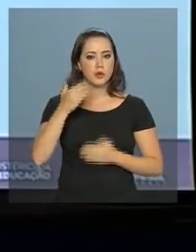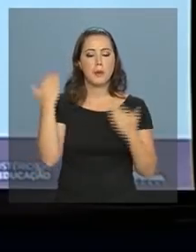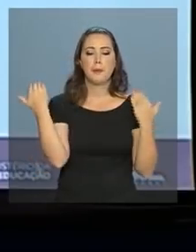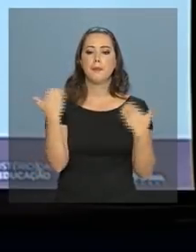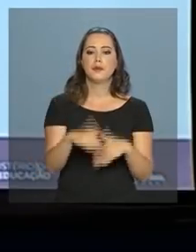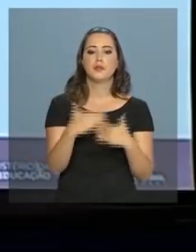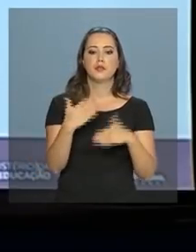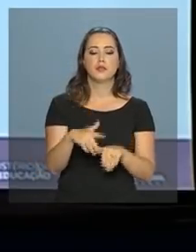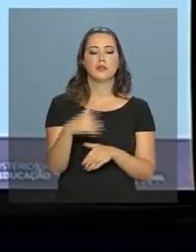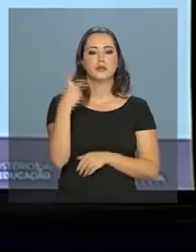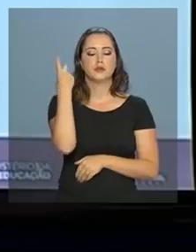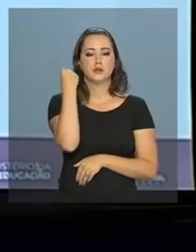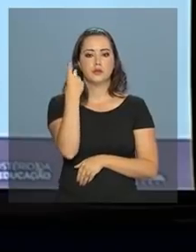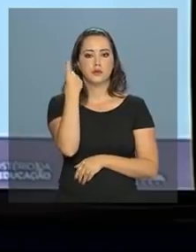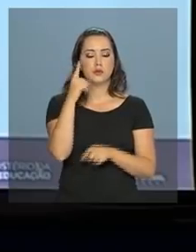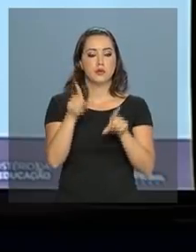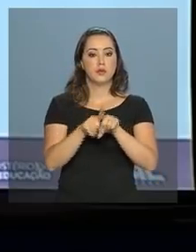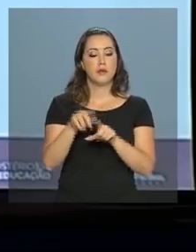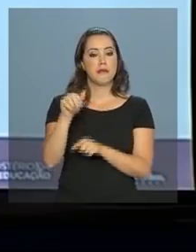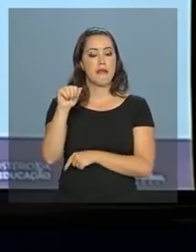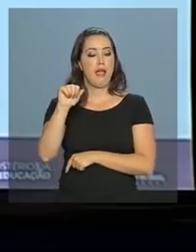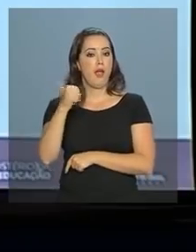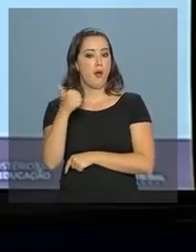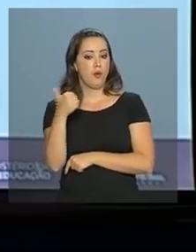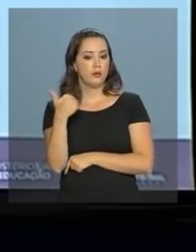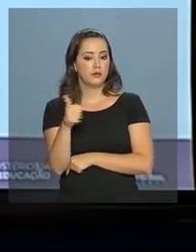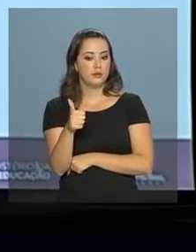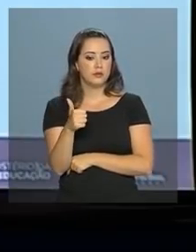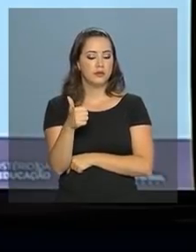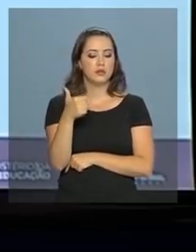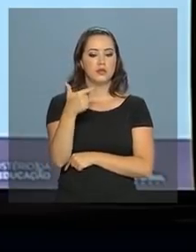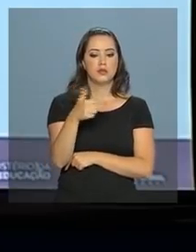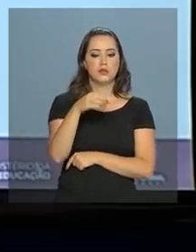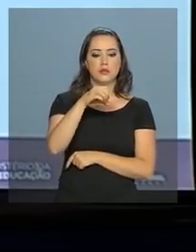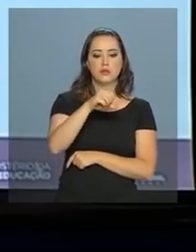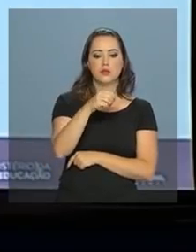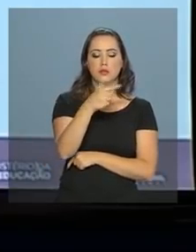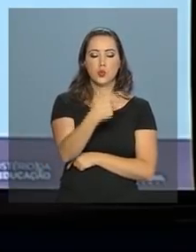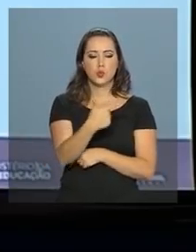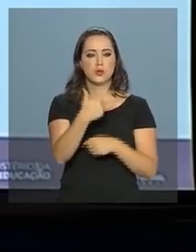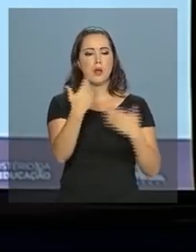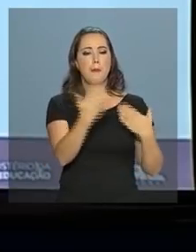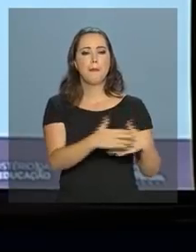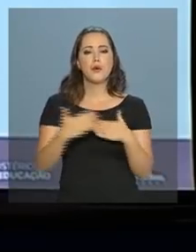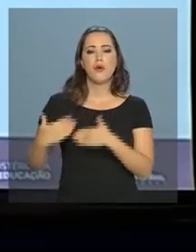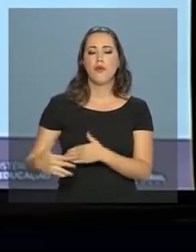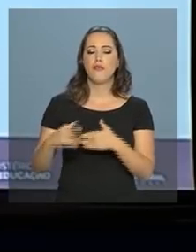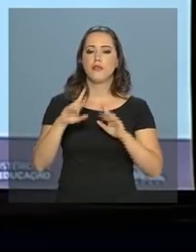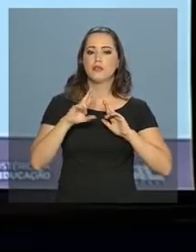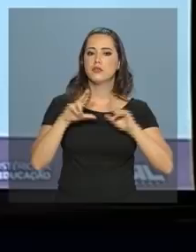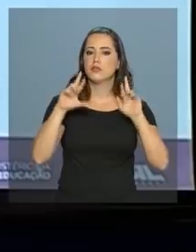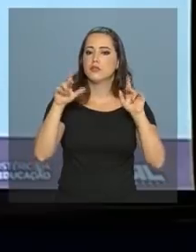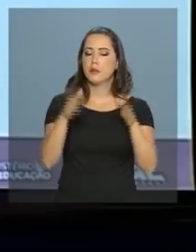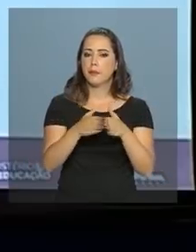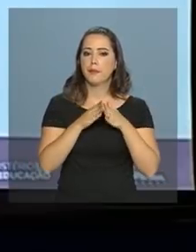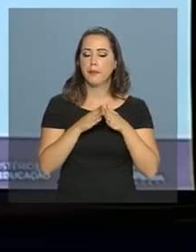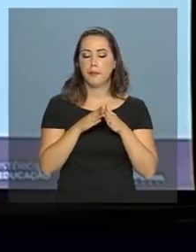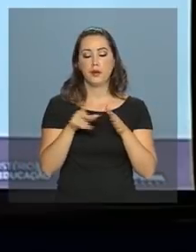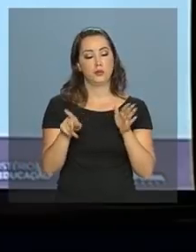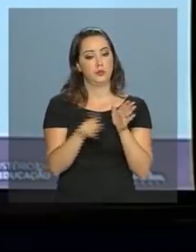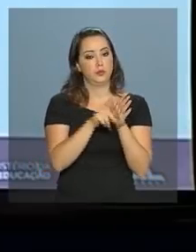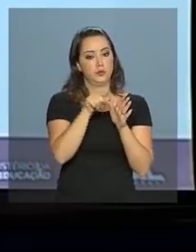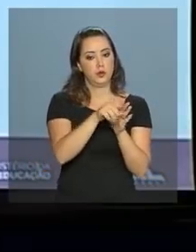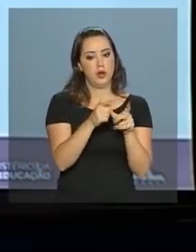normal são 11 mil e duzentos e noventa e duas provas diferentes na por tipo a